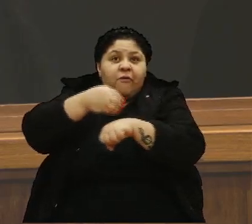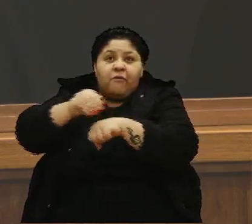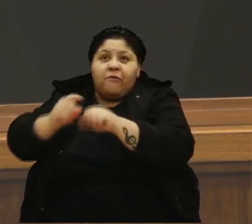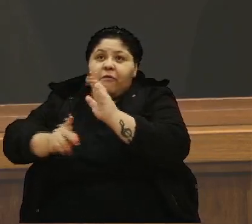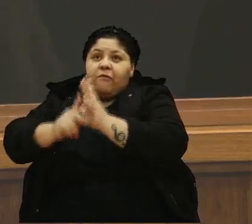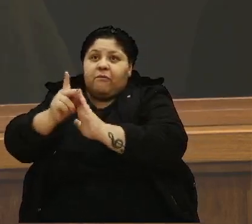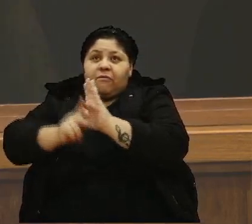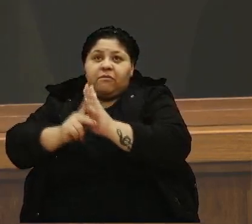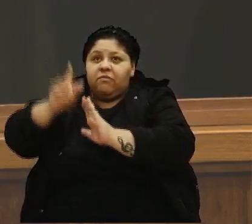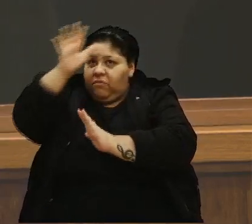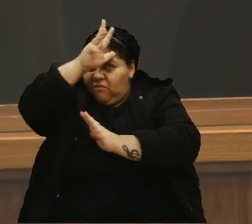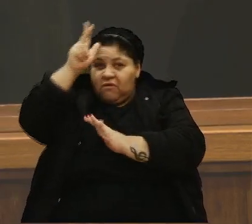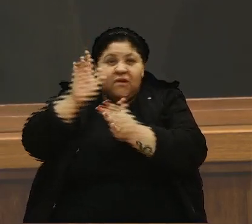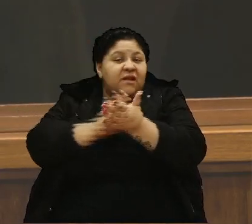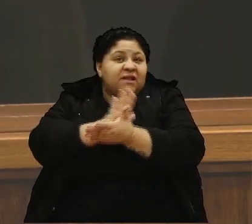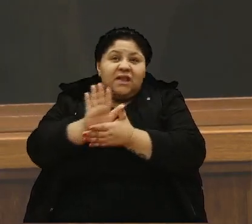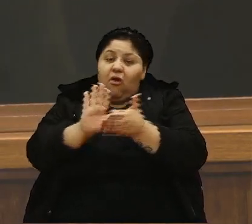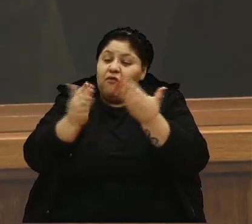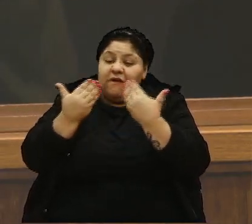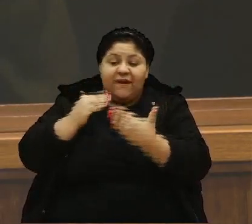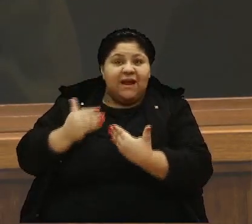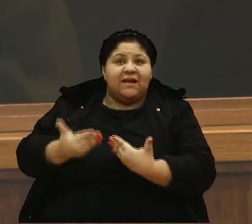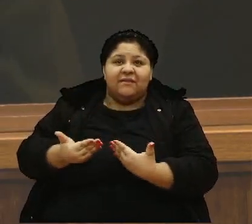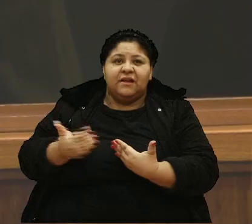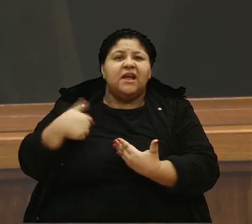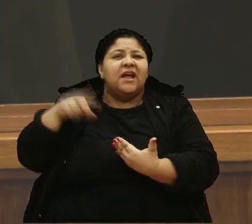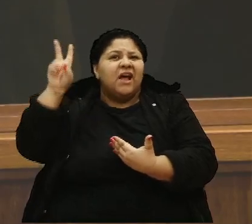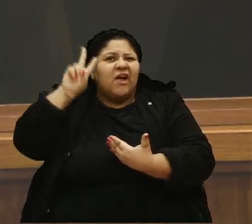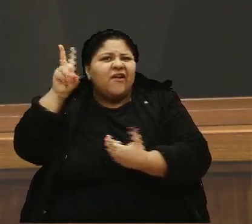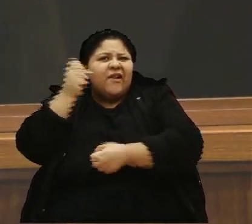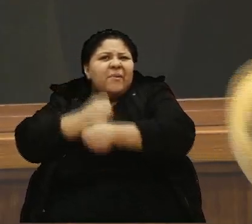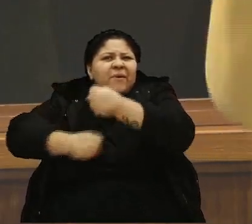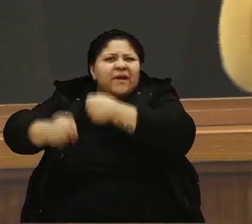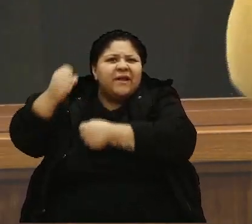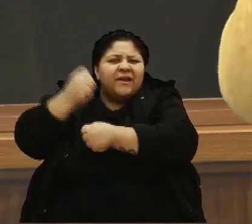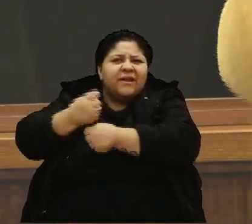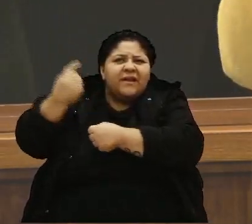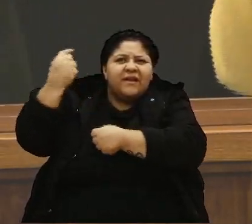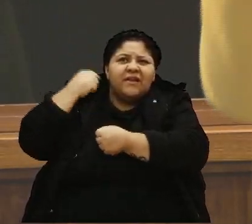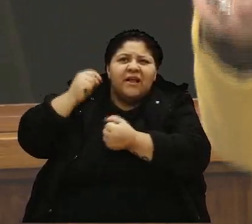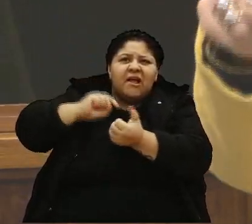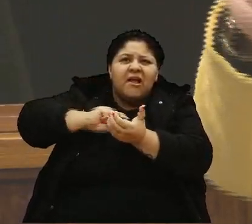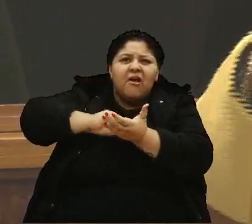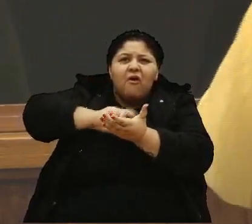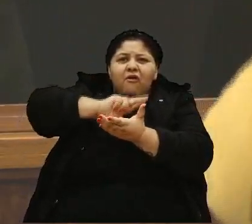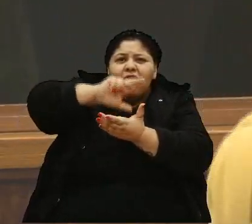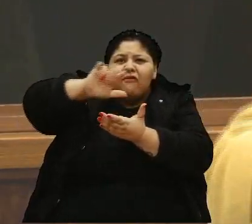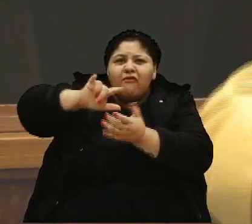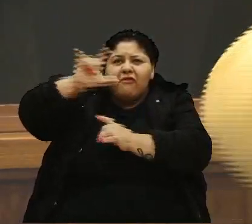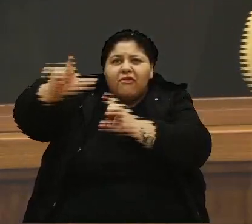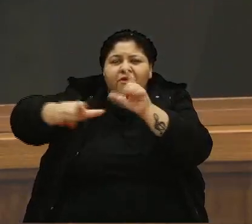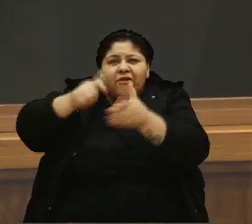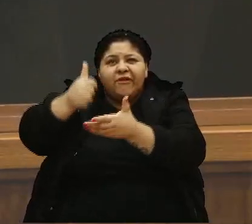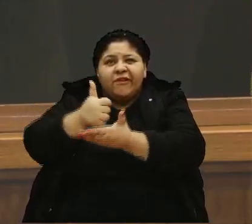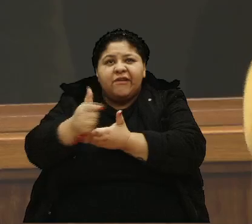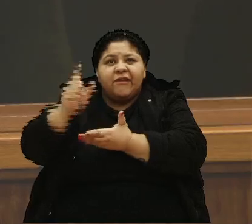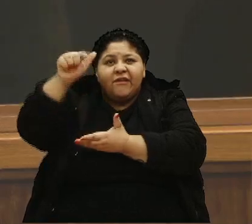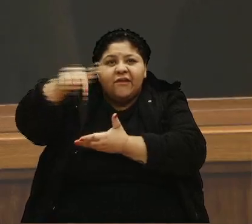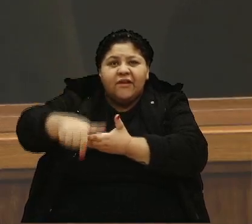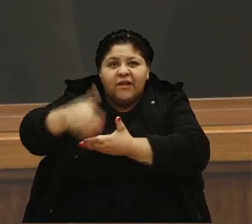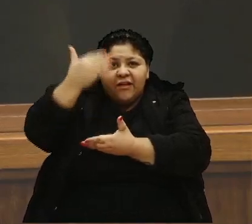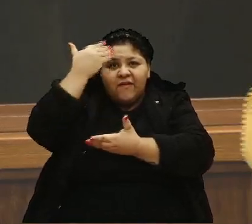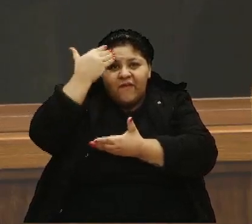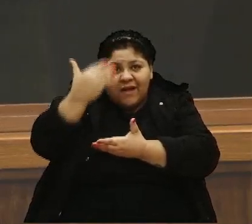lei para o executivo, nenhum foi analisado. Eu lembro que o ano passado, várias pessoas da base vinham aqui